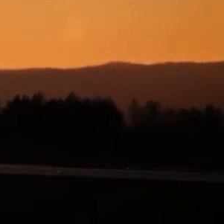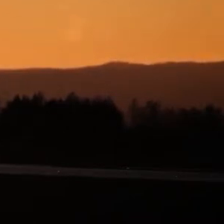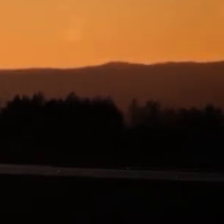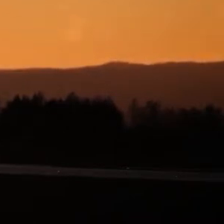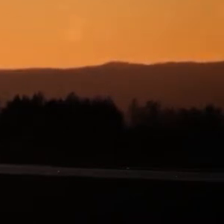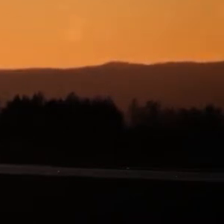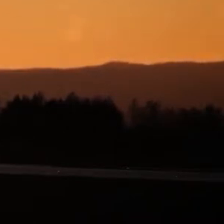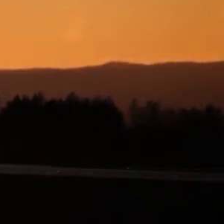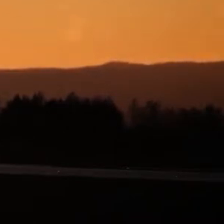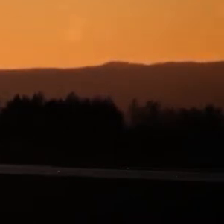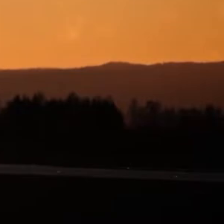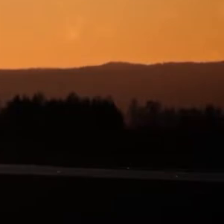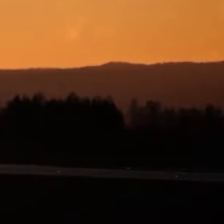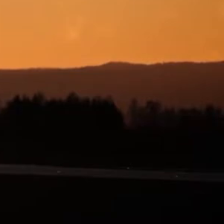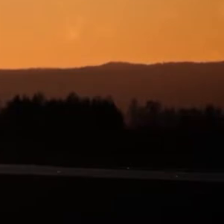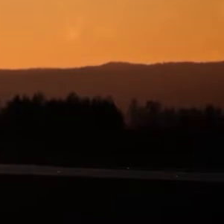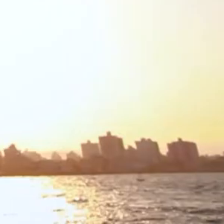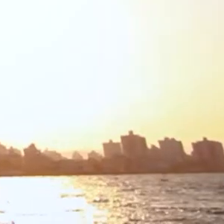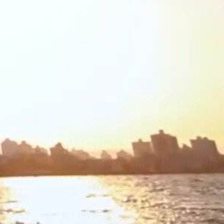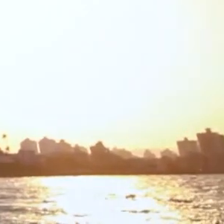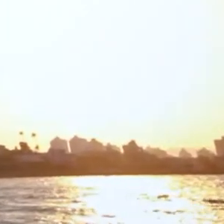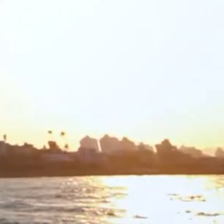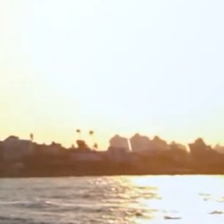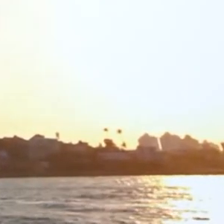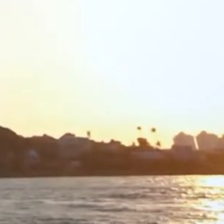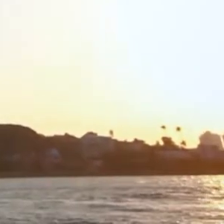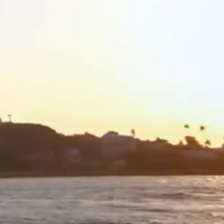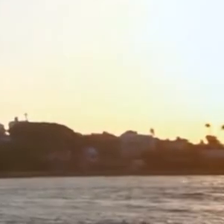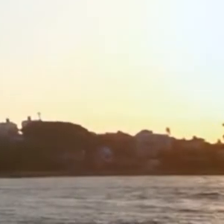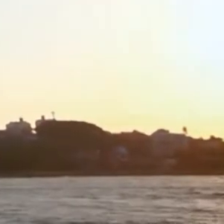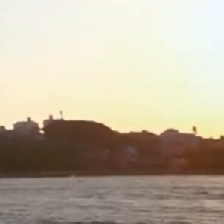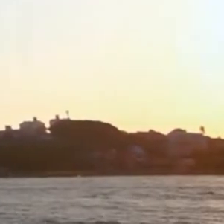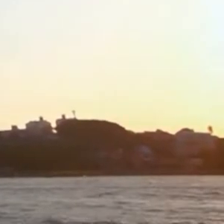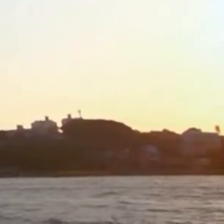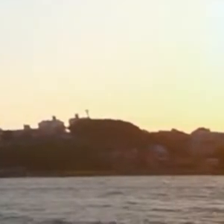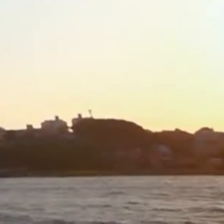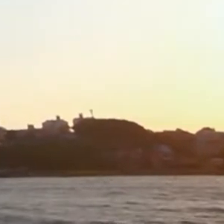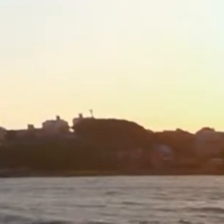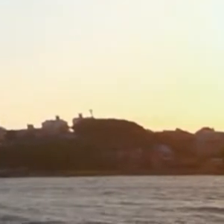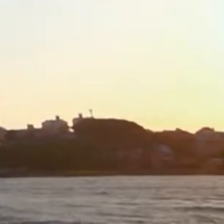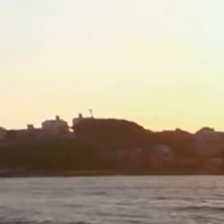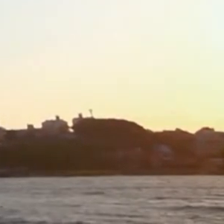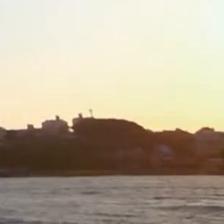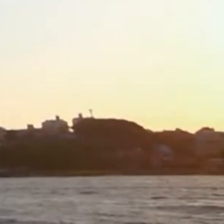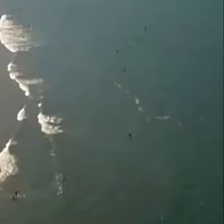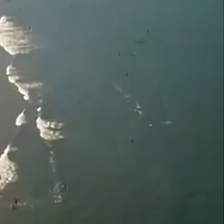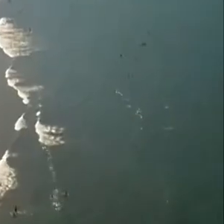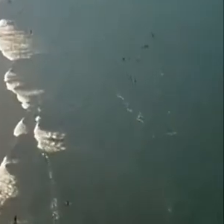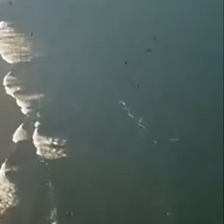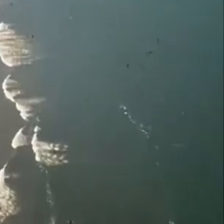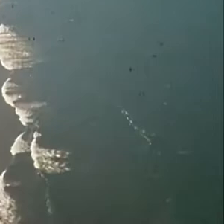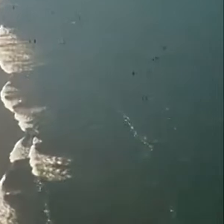não pode nem brincar isso agora embora